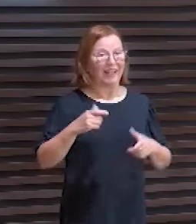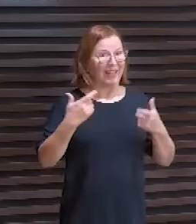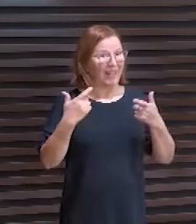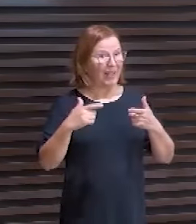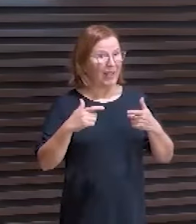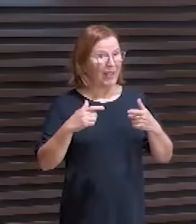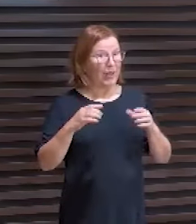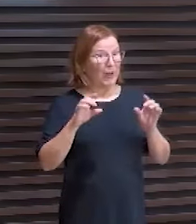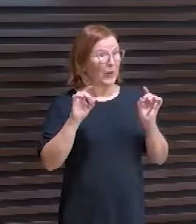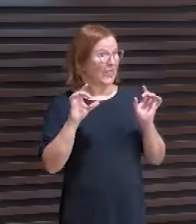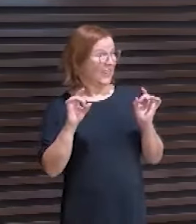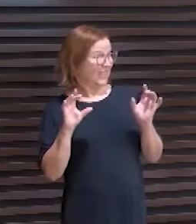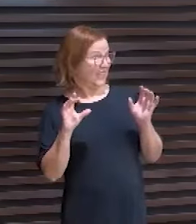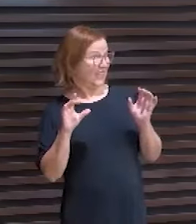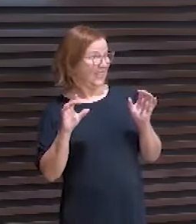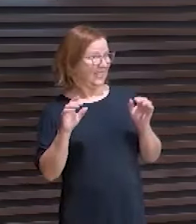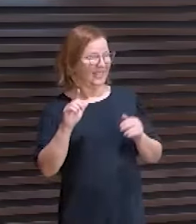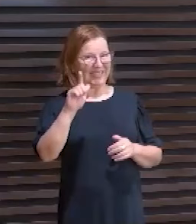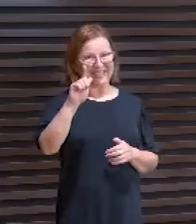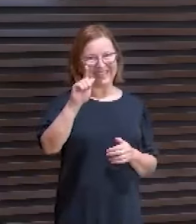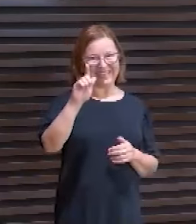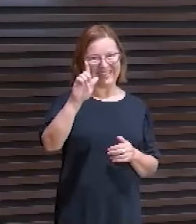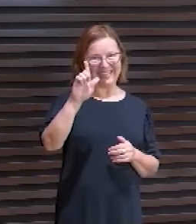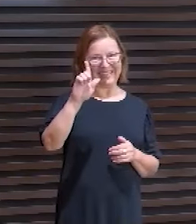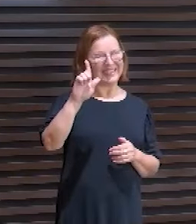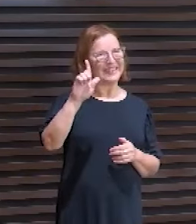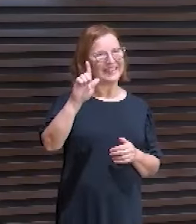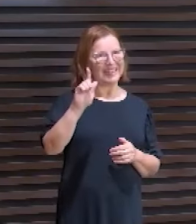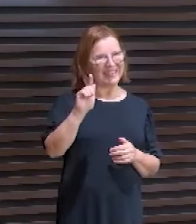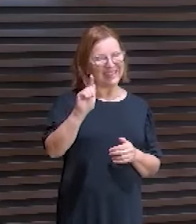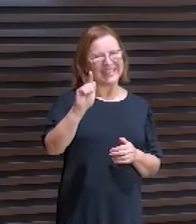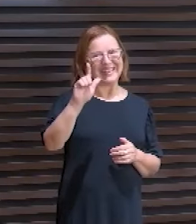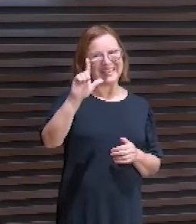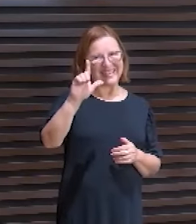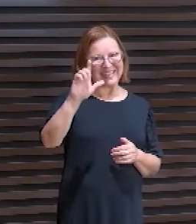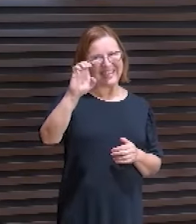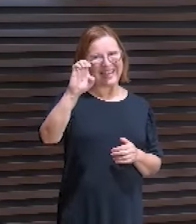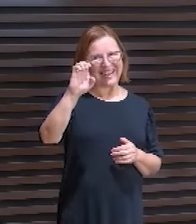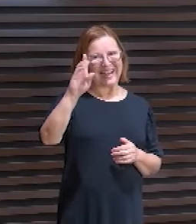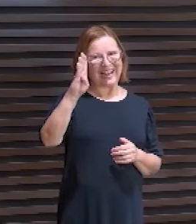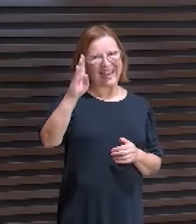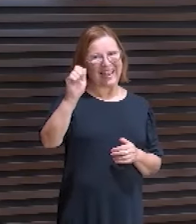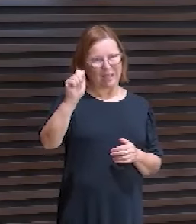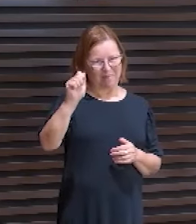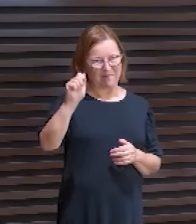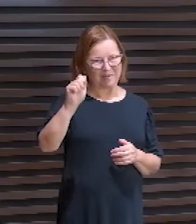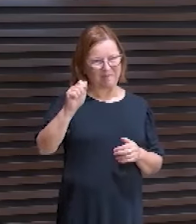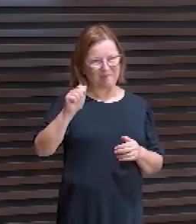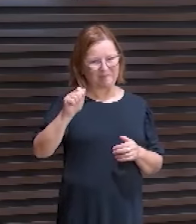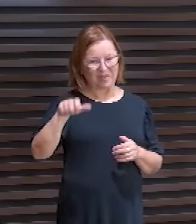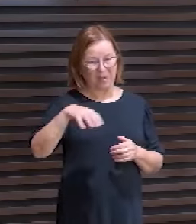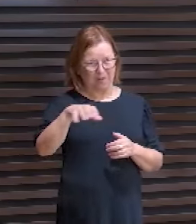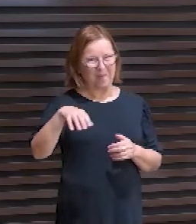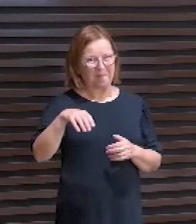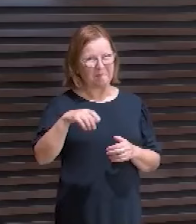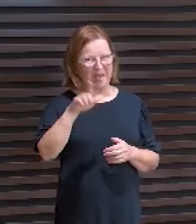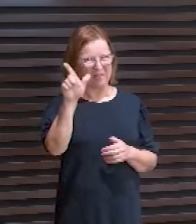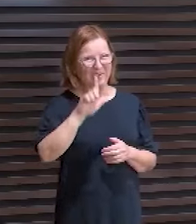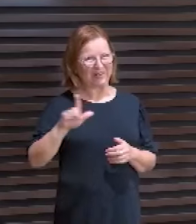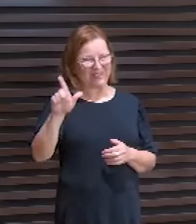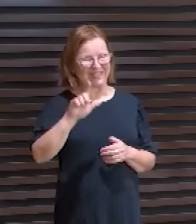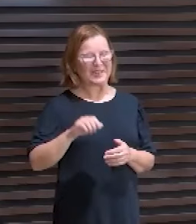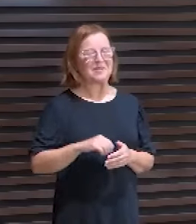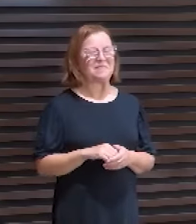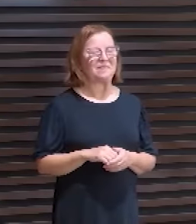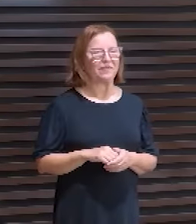você muita gente aqui mora na Gleba se não é o seu caso tudo bem mas vou falar uma